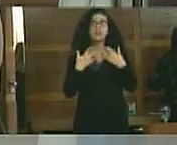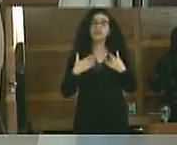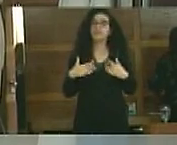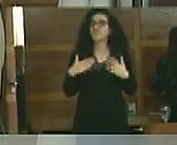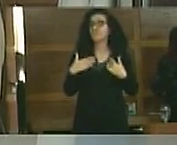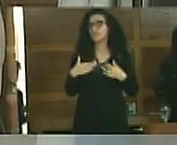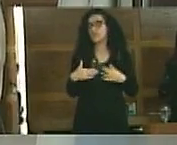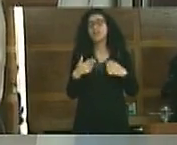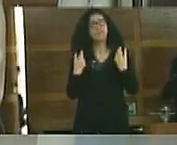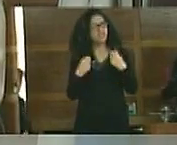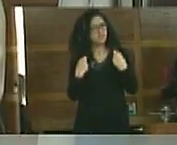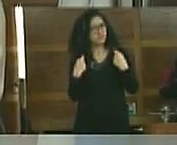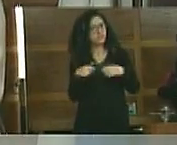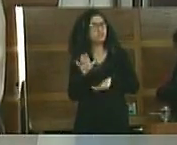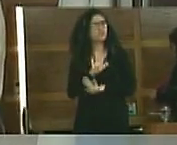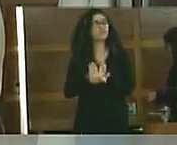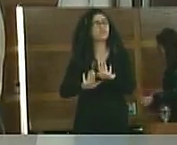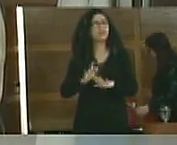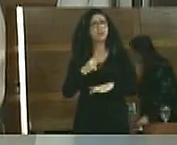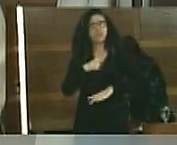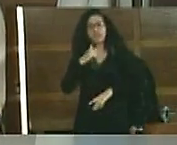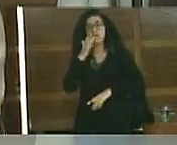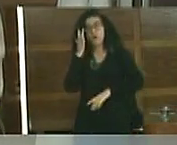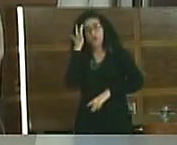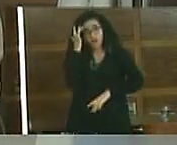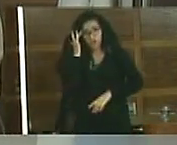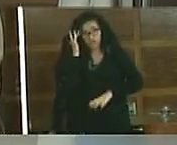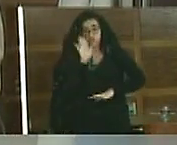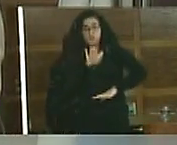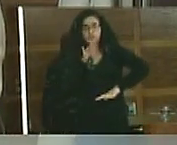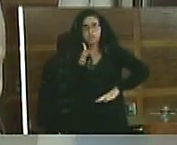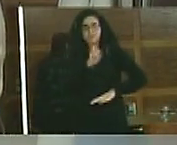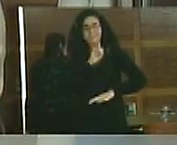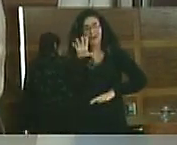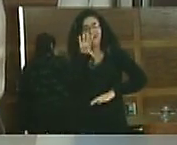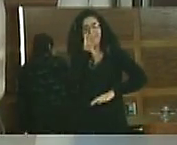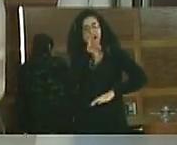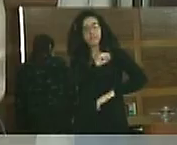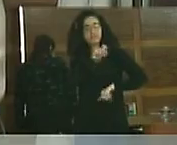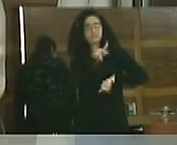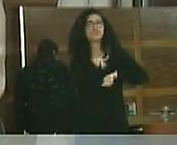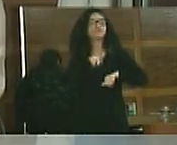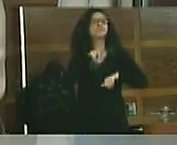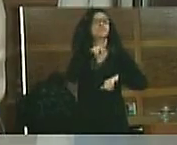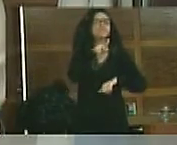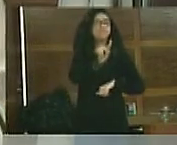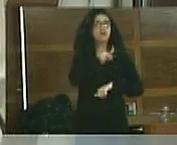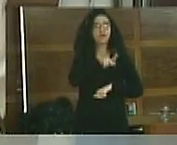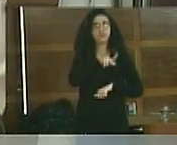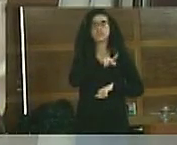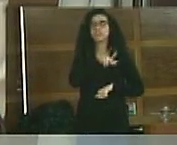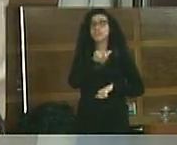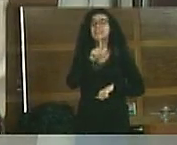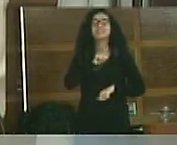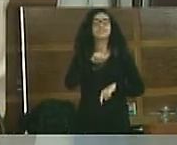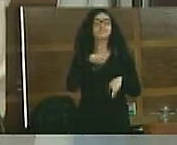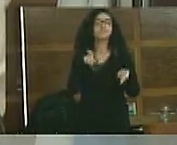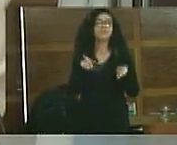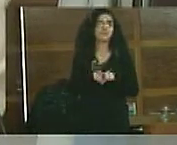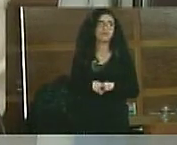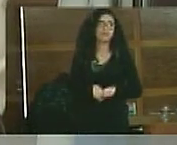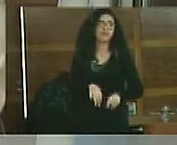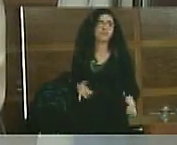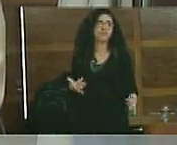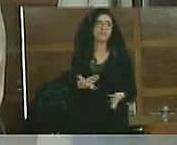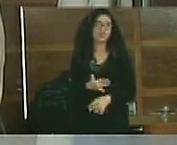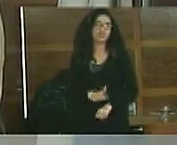gente tem que fazer por onde? Eu acho que quando a gente tem amor à pátria, amor aos nossos, a gente tem também uma